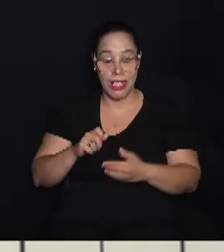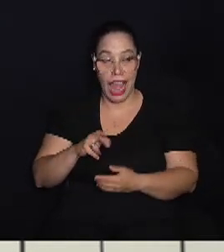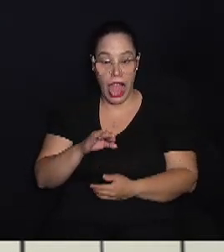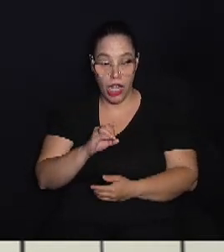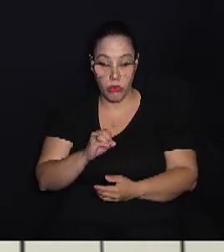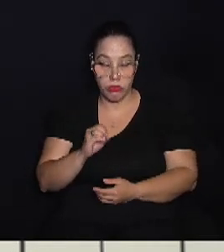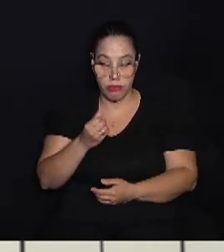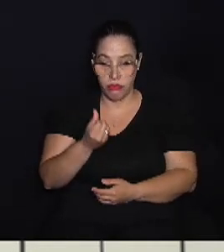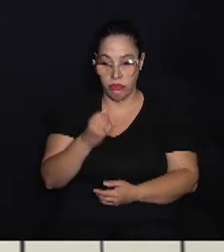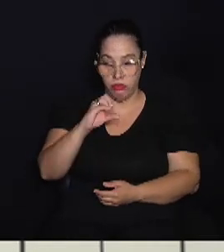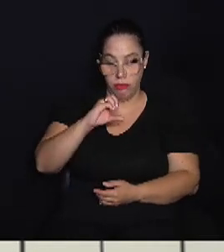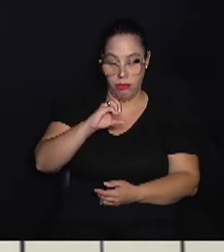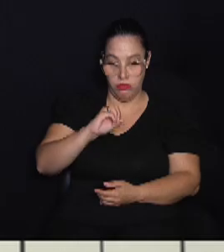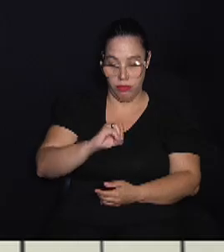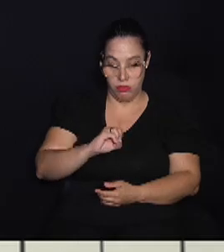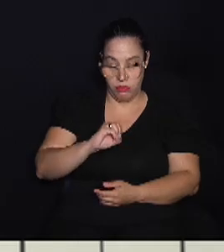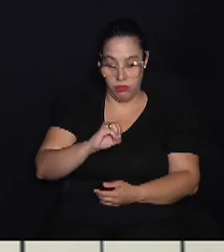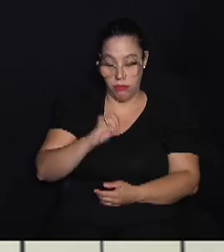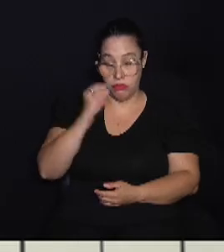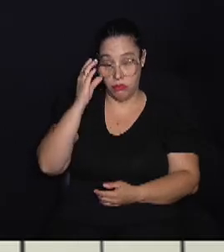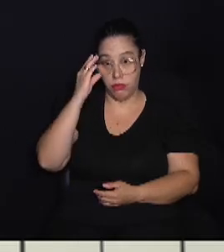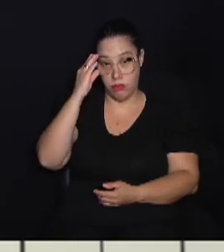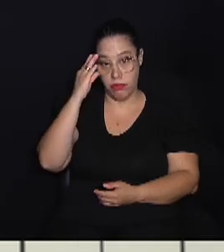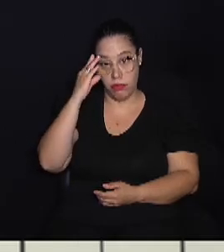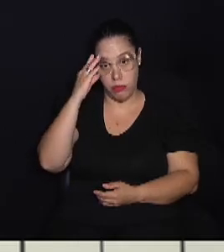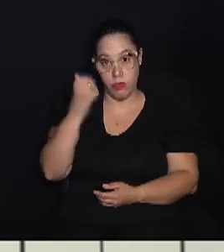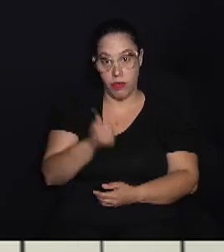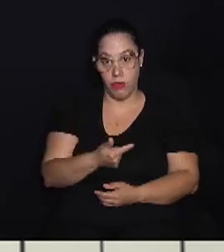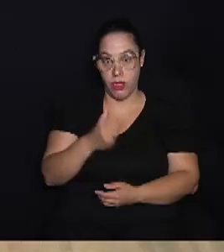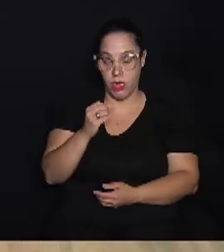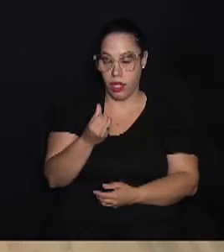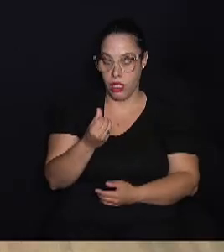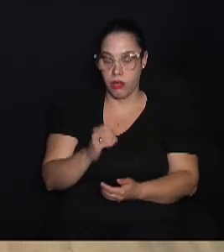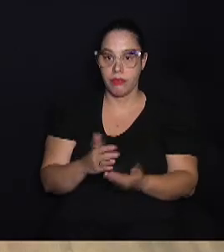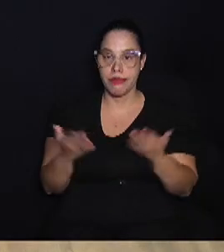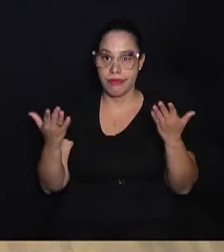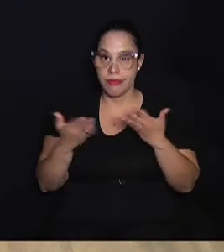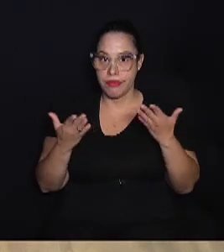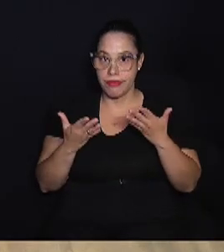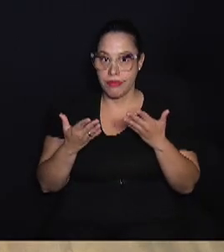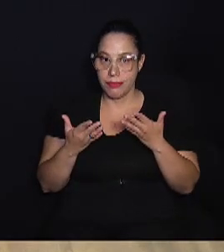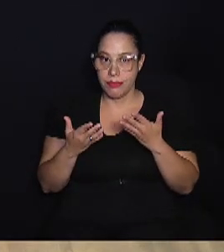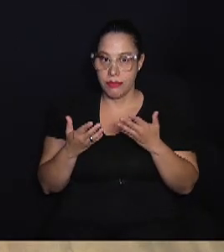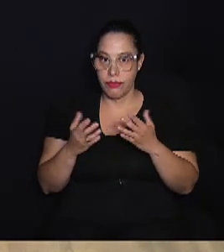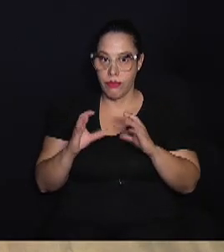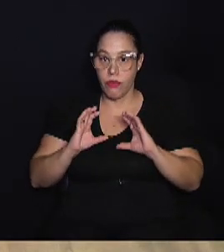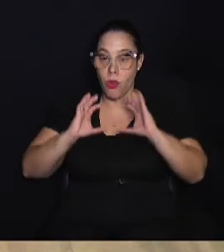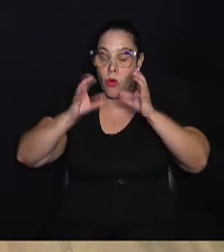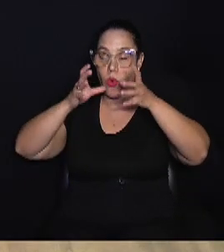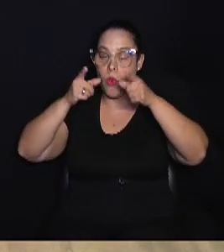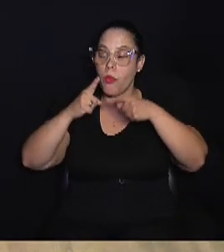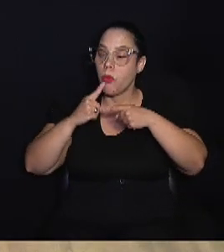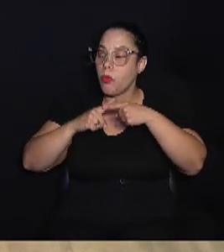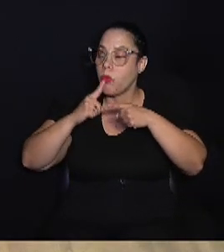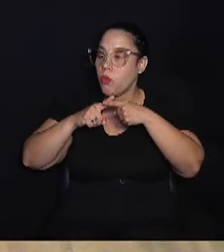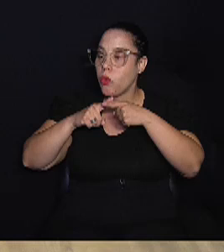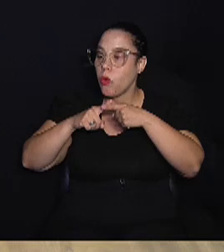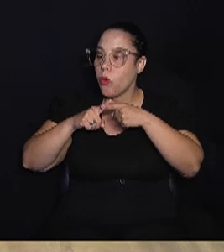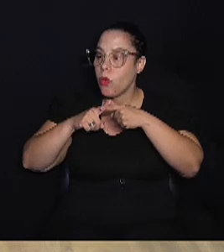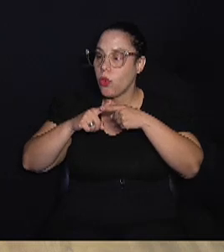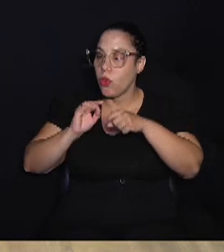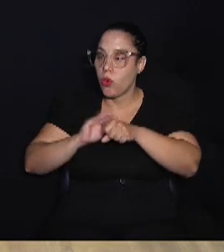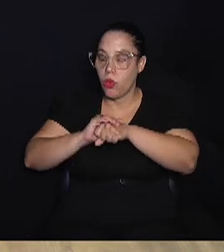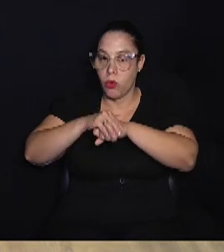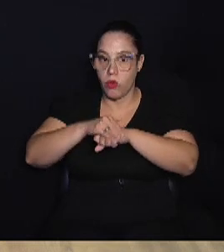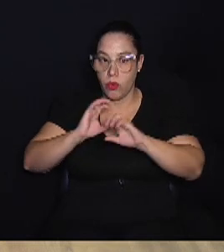na 18ª colocação com 26 pontos. E agora a gente vai falar do vôlei, porque olha, na noite de ontem, o